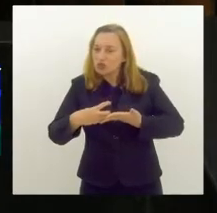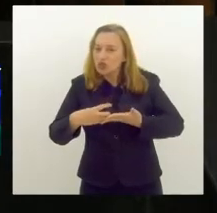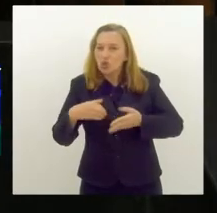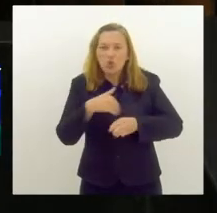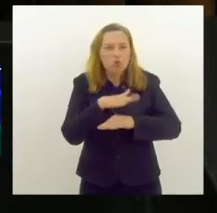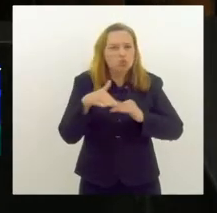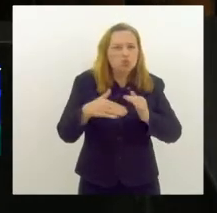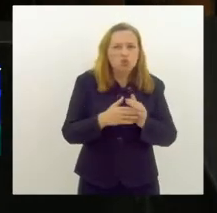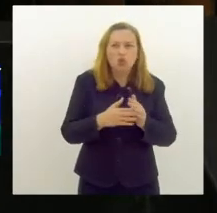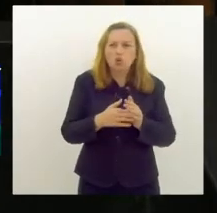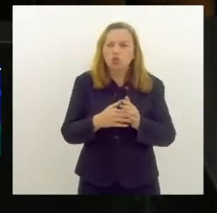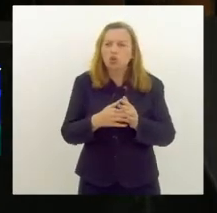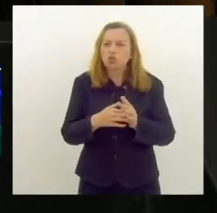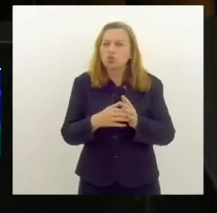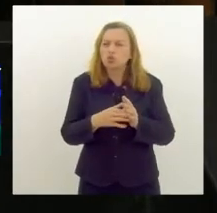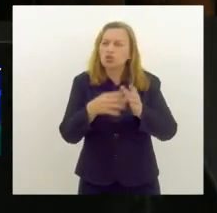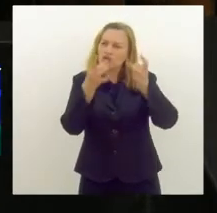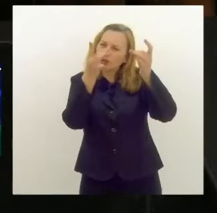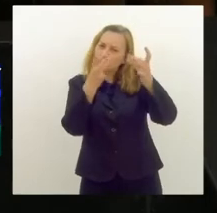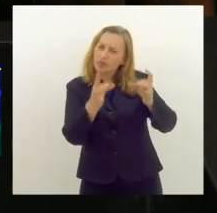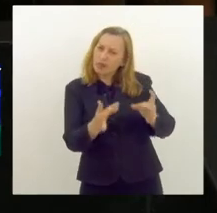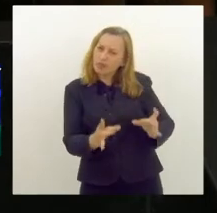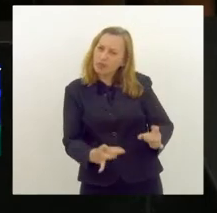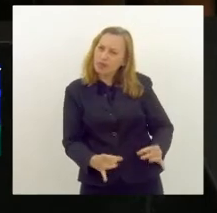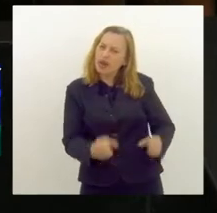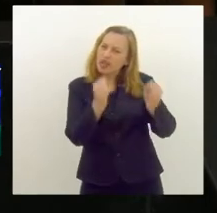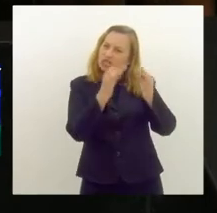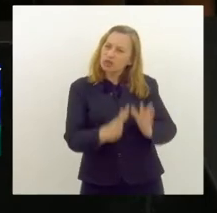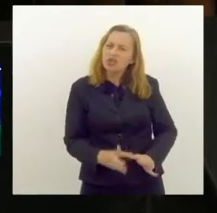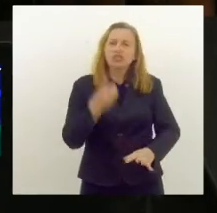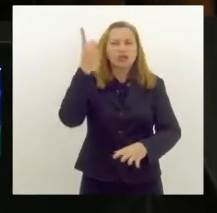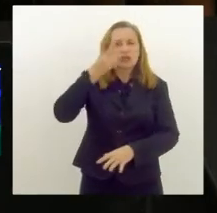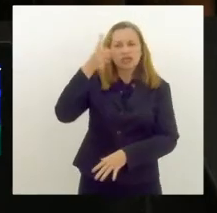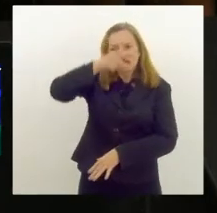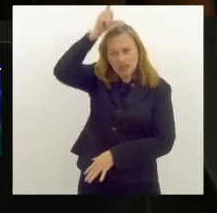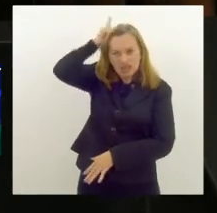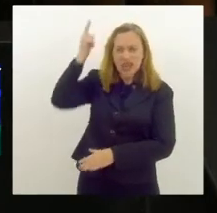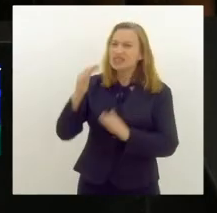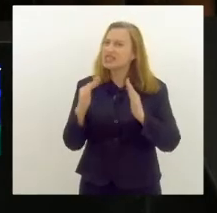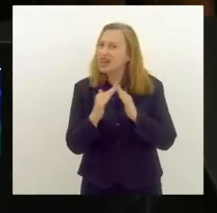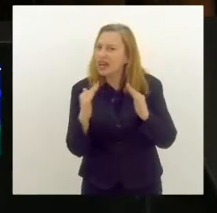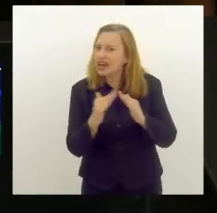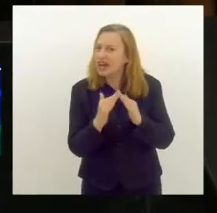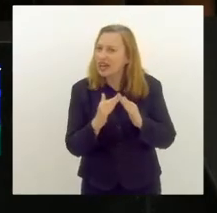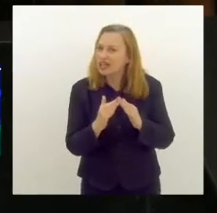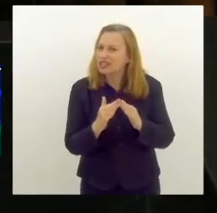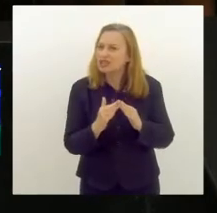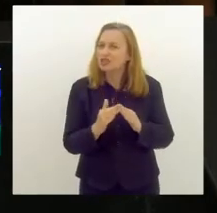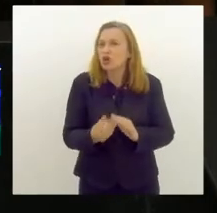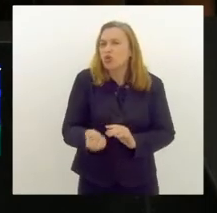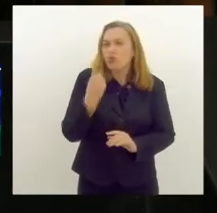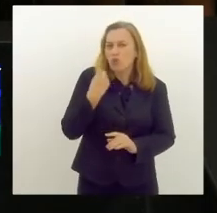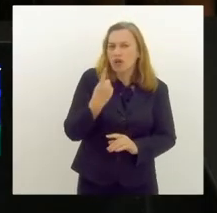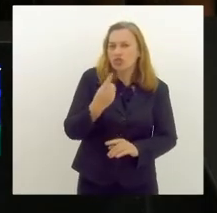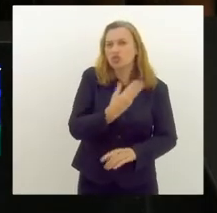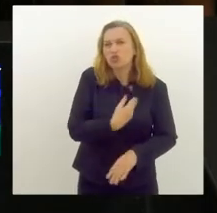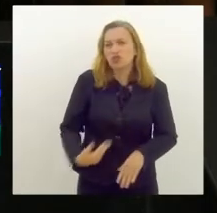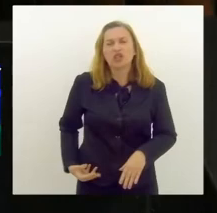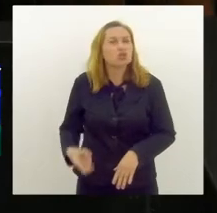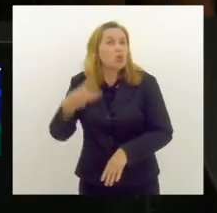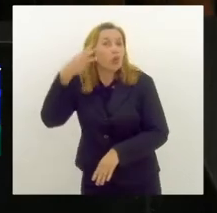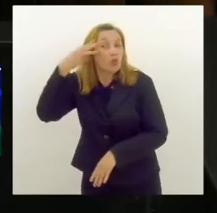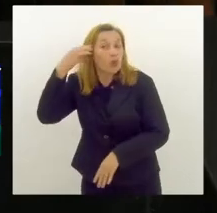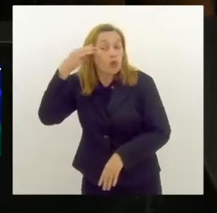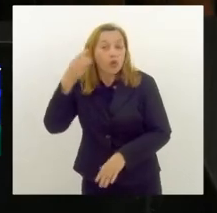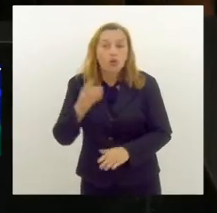todo o histórico que foi detalhado aqui pelo deputado Luiz Paulo. Essa casa levou o ex-governador Wilson Witzel